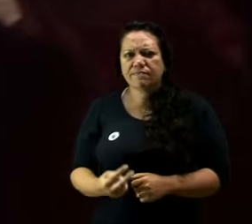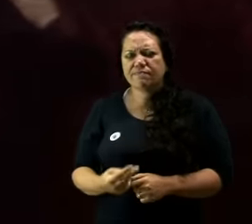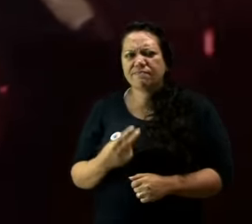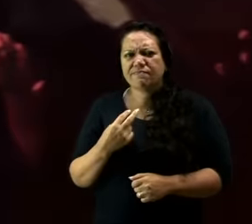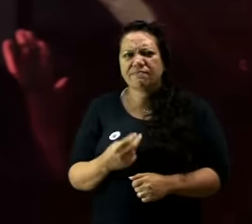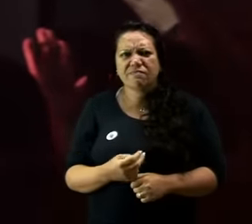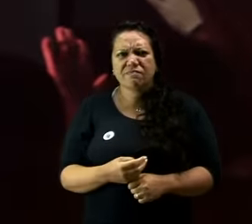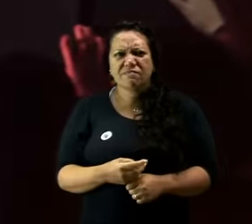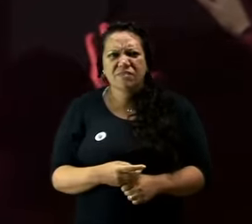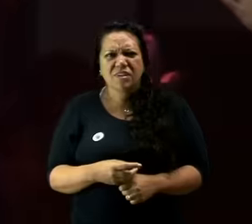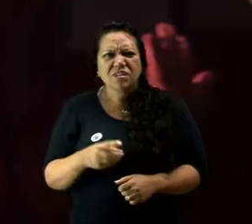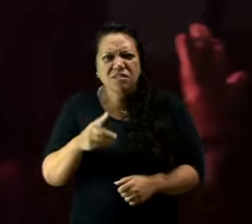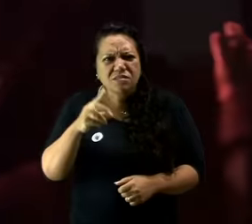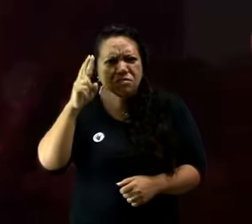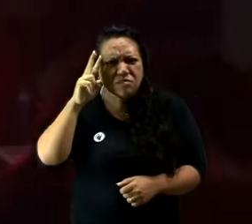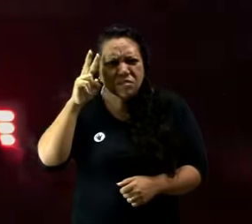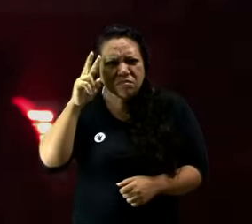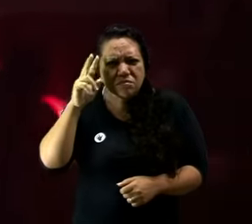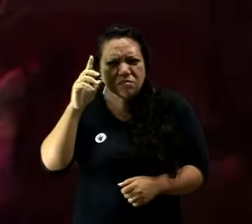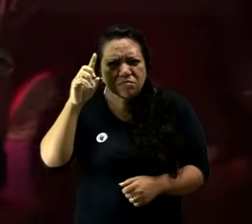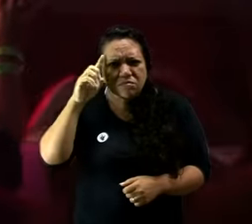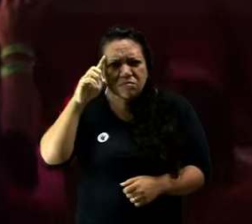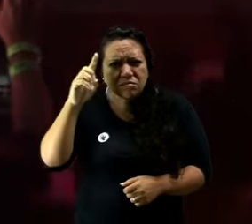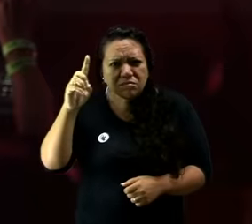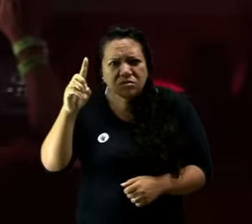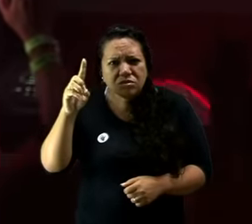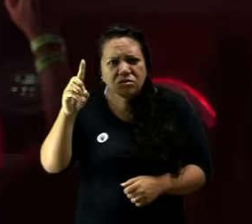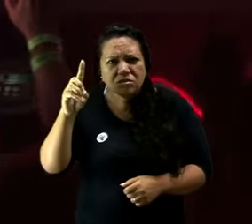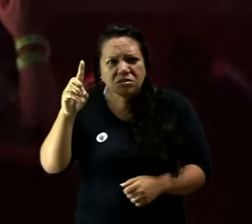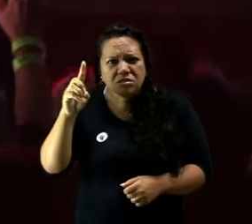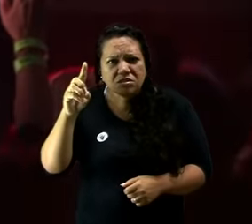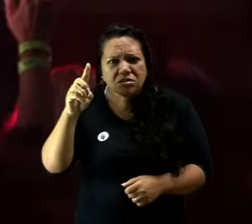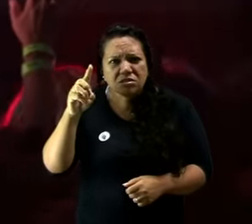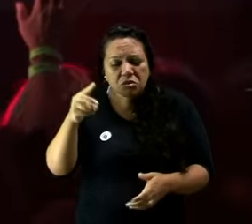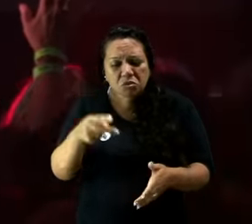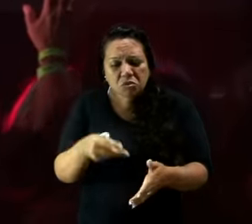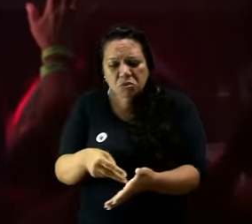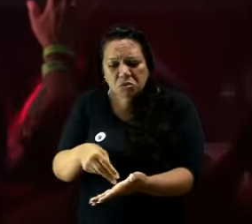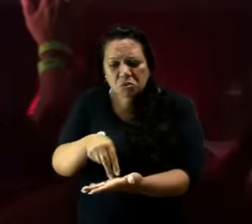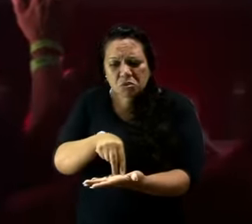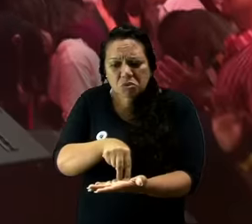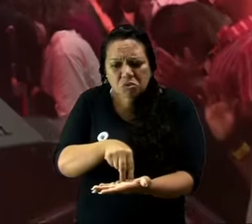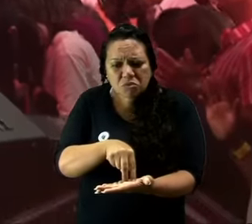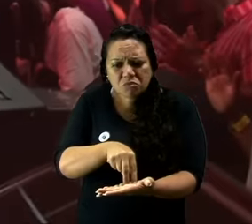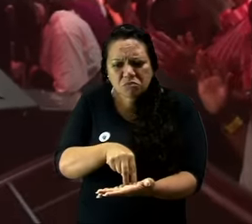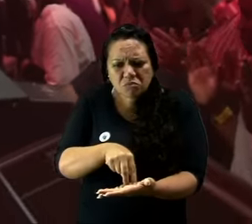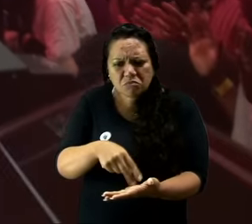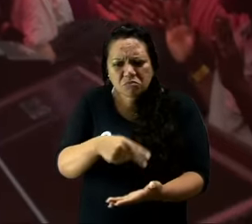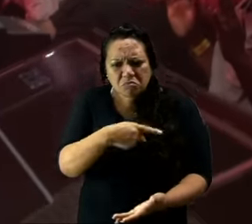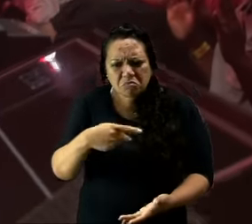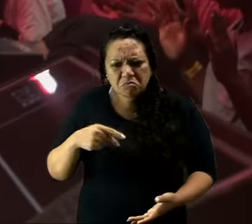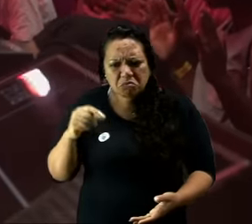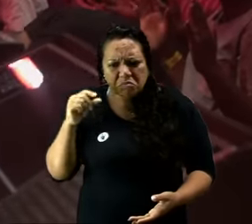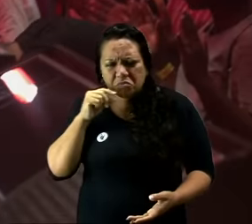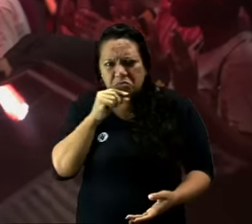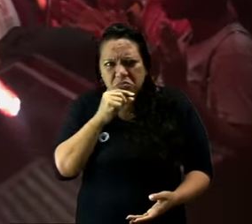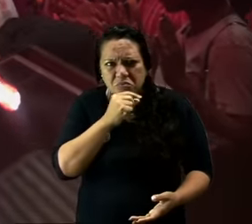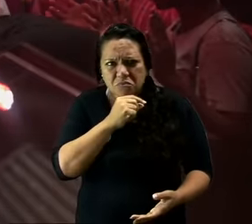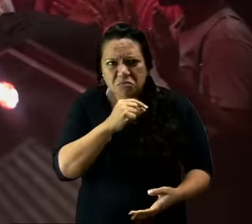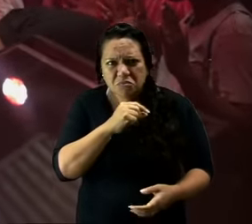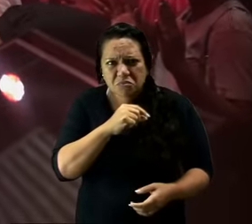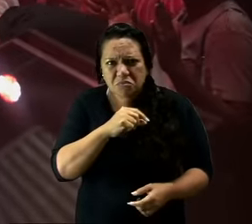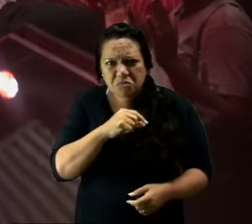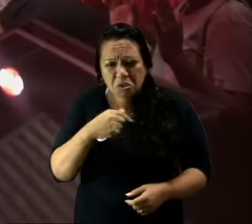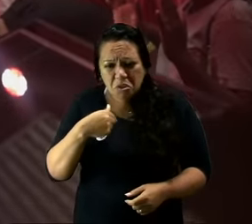Aquele dia que Deus se levantou, Felipe, quando você entrou dentro da minha casa naquele dia, eu estava